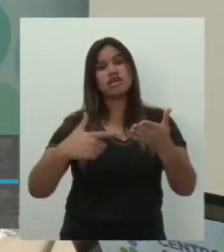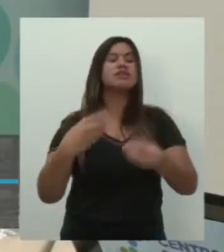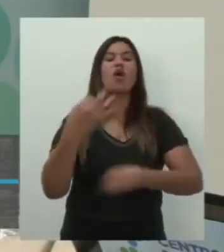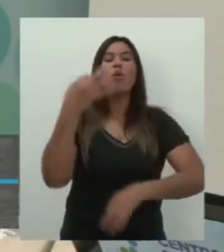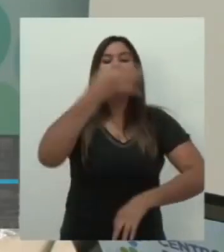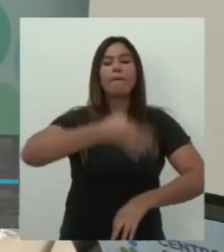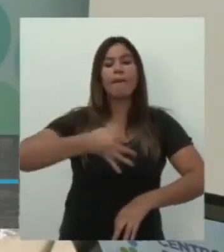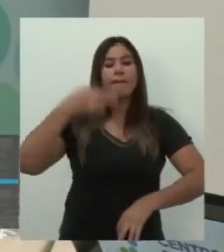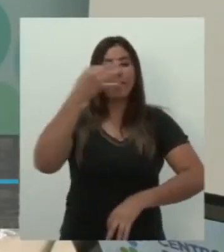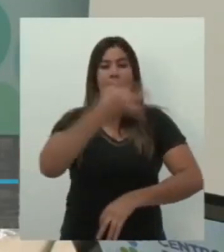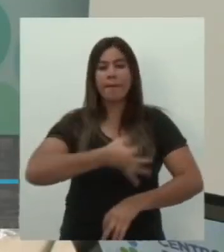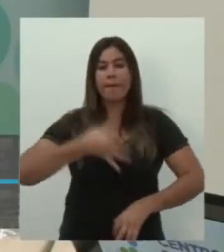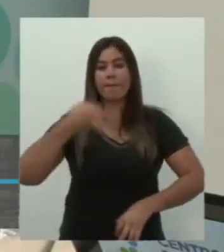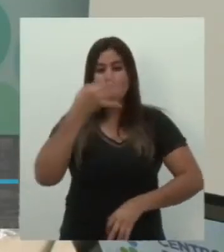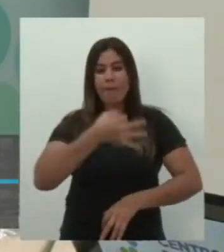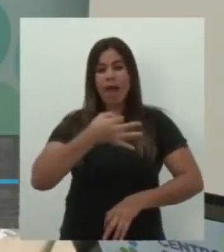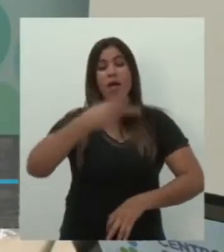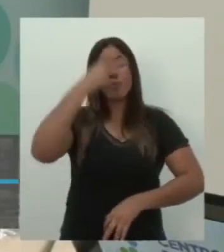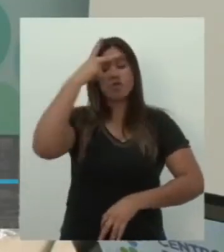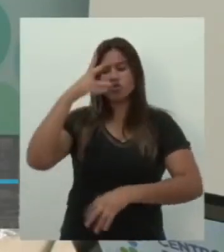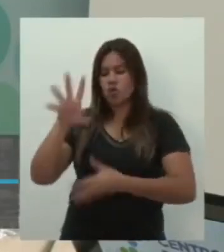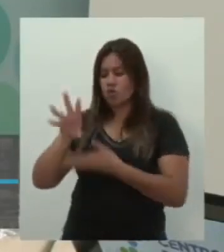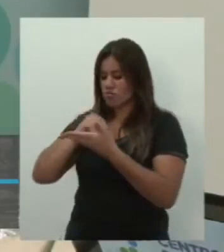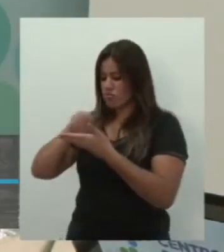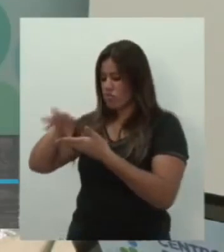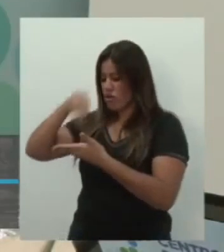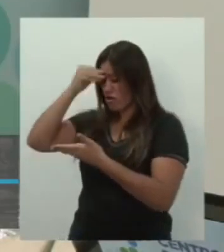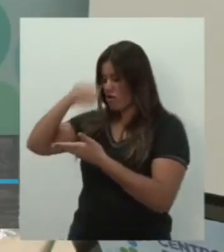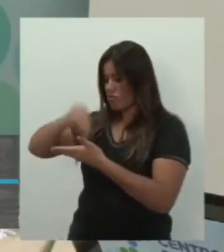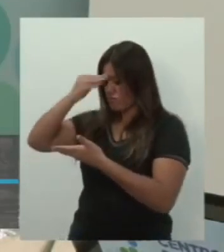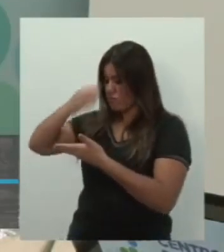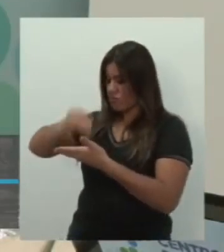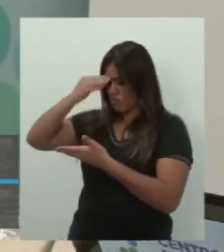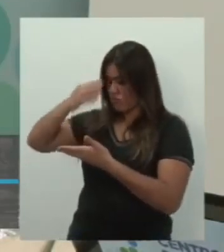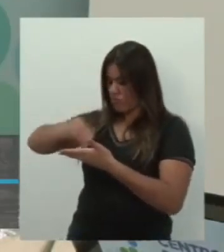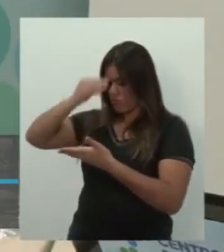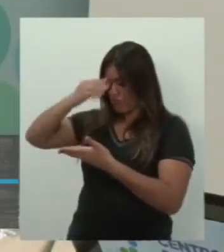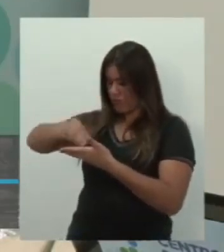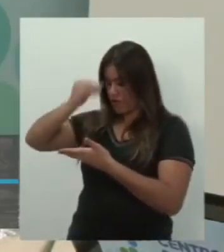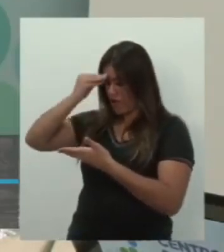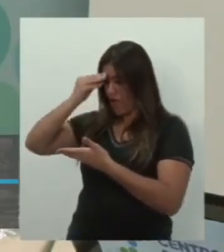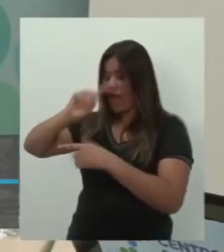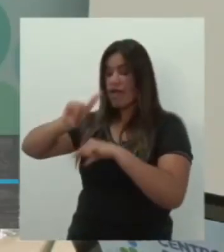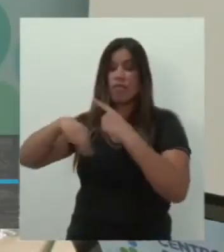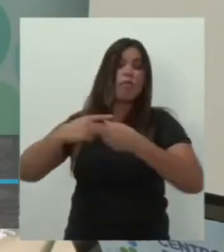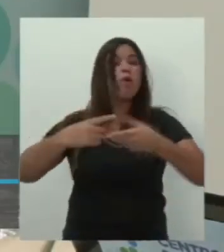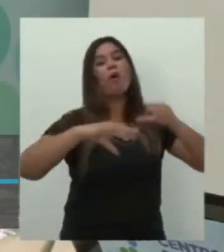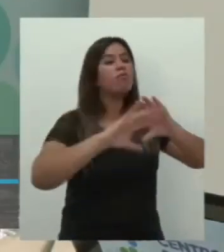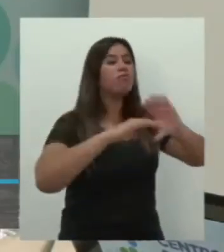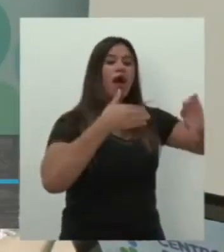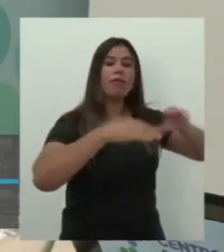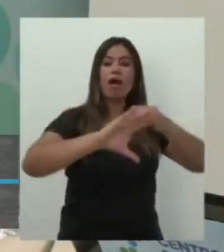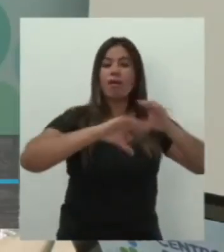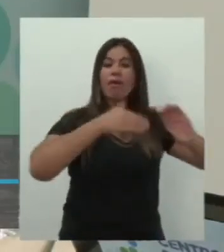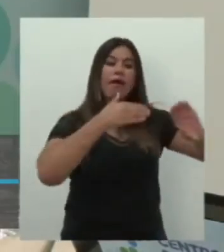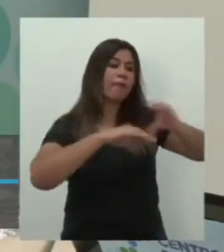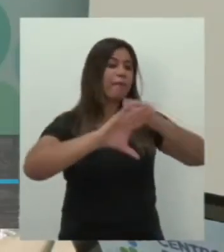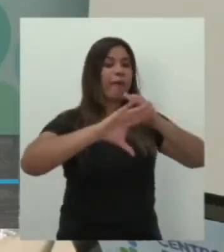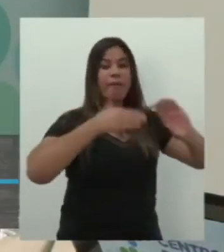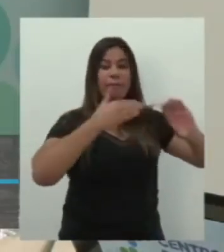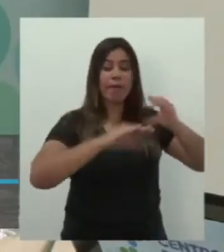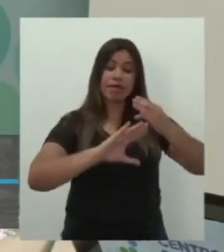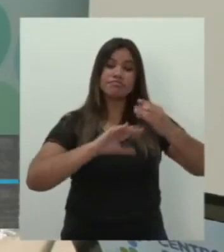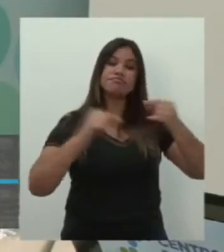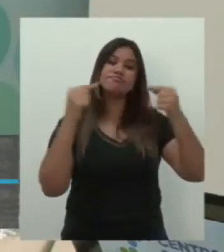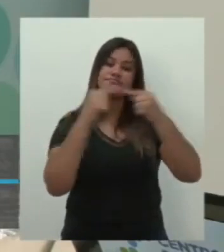oral. Então, uma pessoa decorava o texto, né, decorava a cantiga e cantava para outra pessoa, fazendo tal qual eu falei